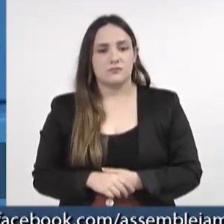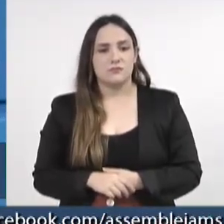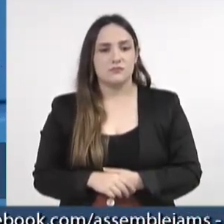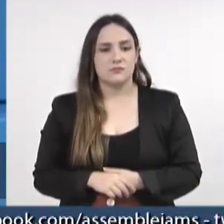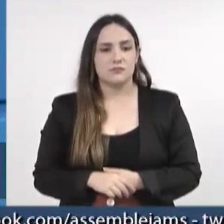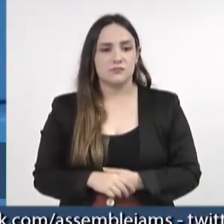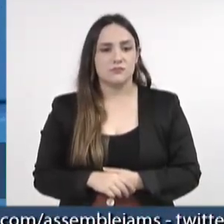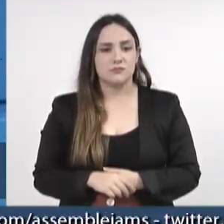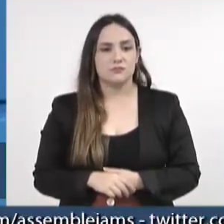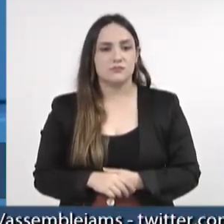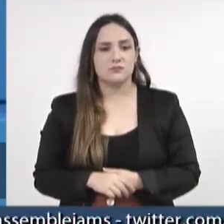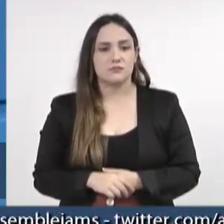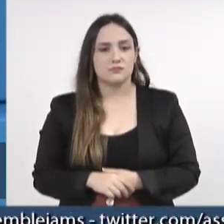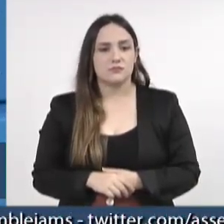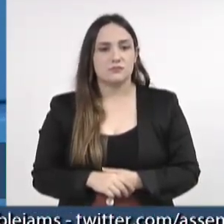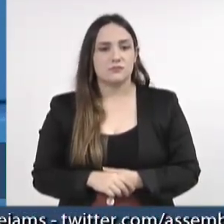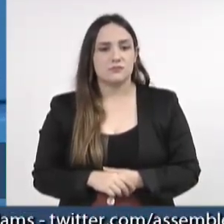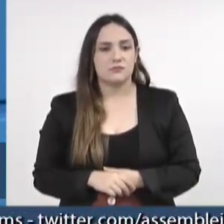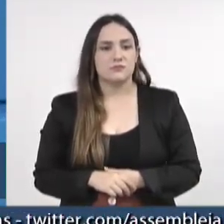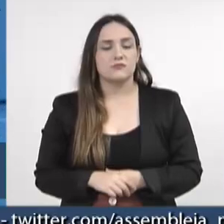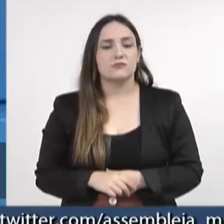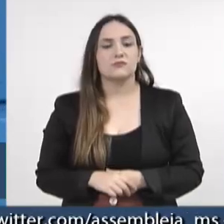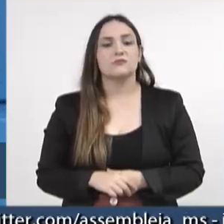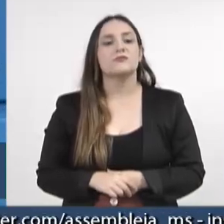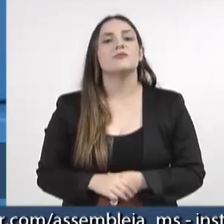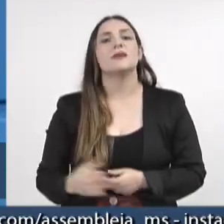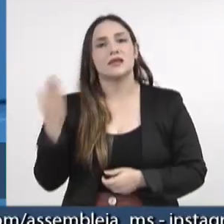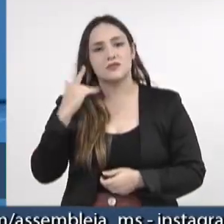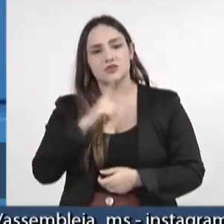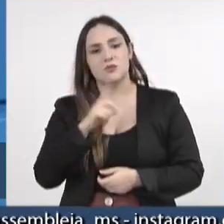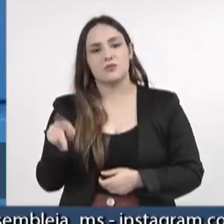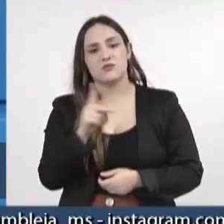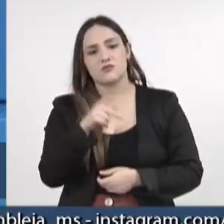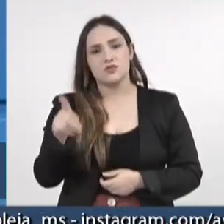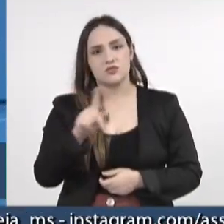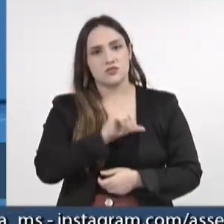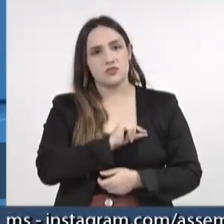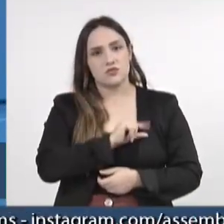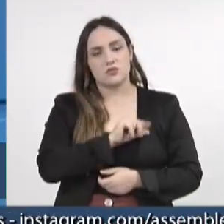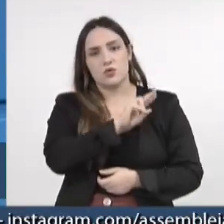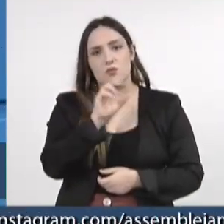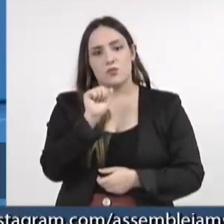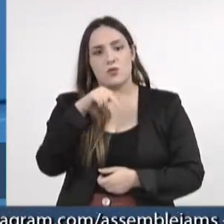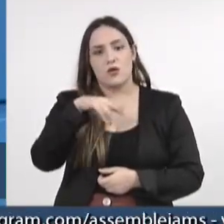Indigenista Missionário, o CIMI, ele foi criado em Dourados, em